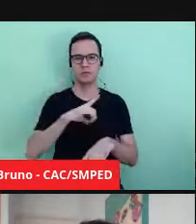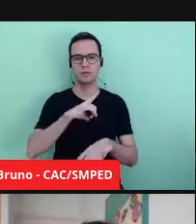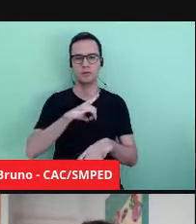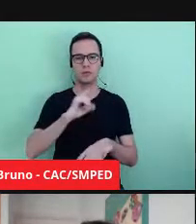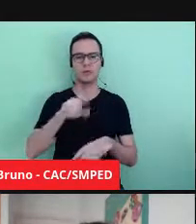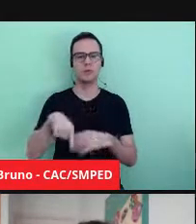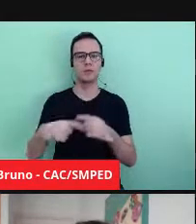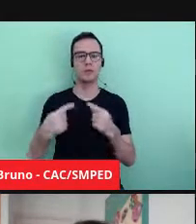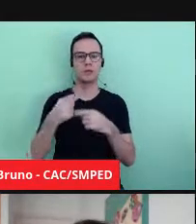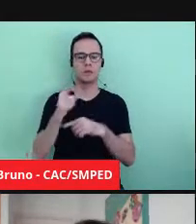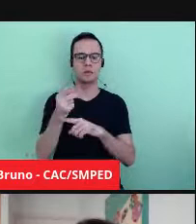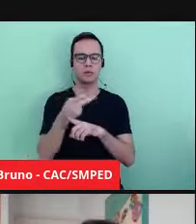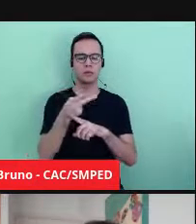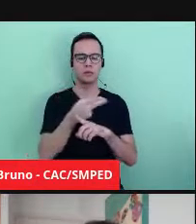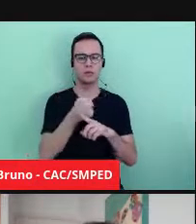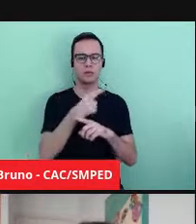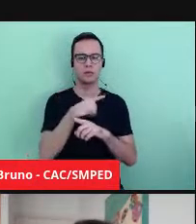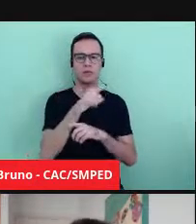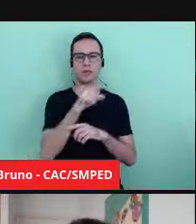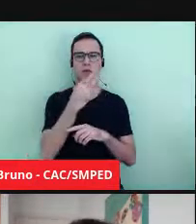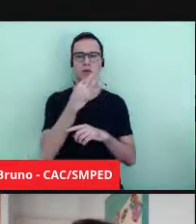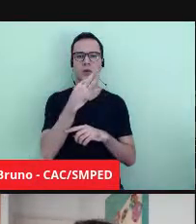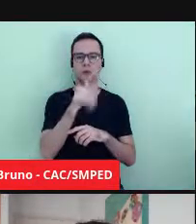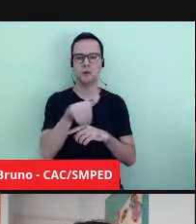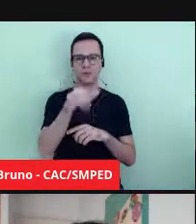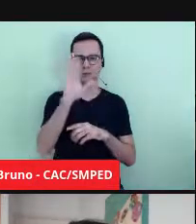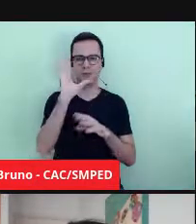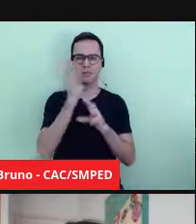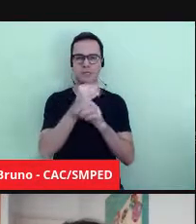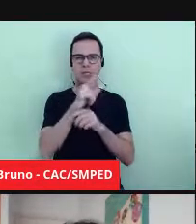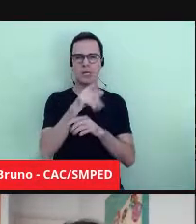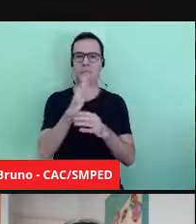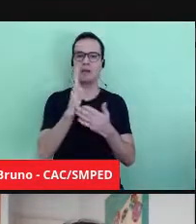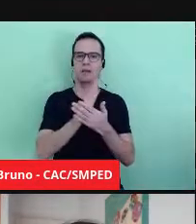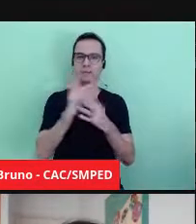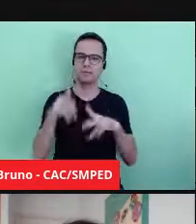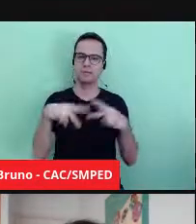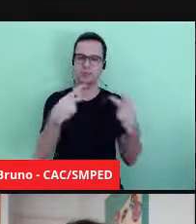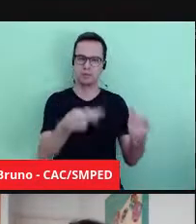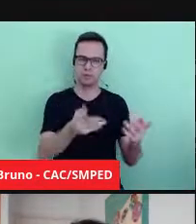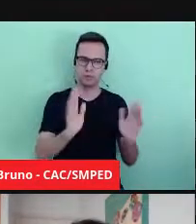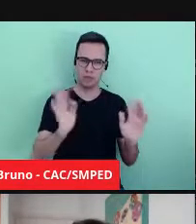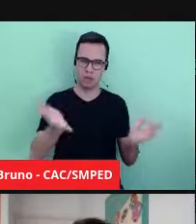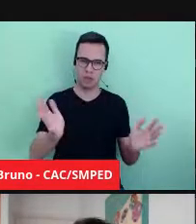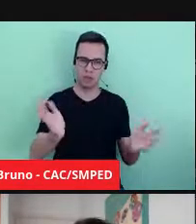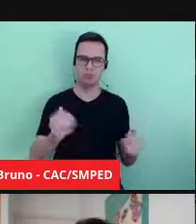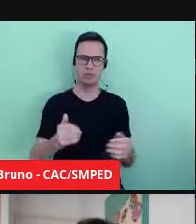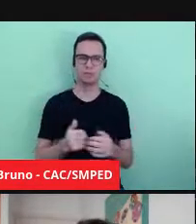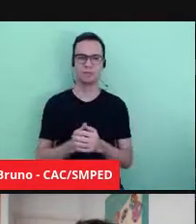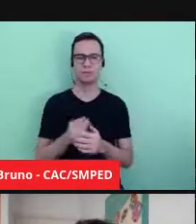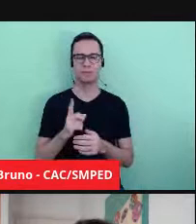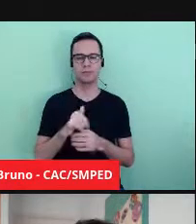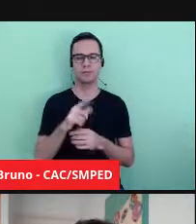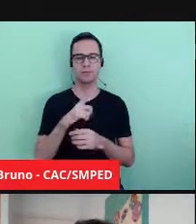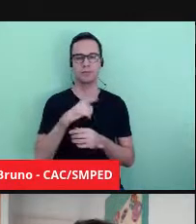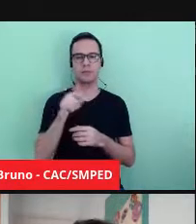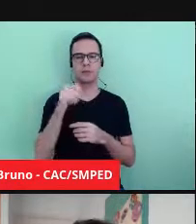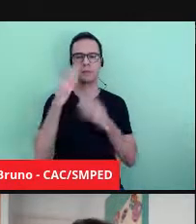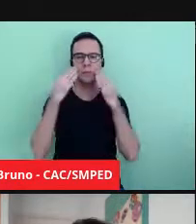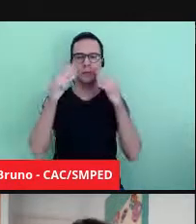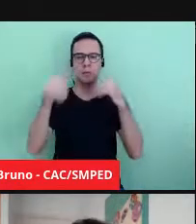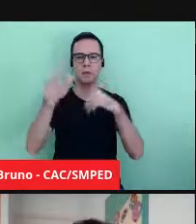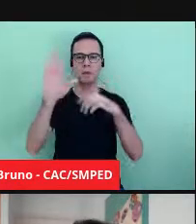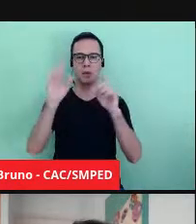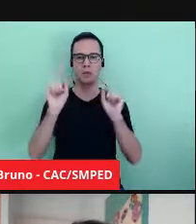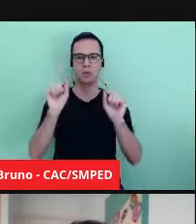pessoas foram ranqueando aqueles que eles mais conheciam, aqueles que eles já tinham visitado, né? E aí os museus que mais apareceram, então,